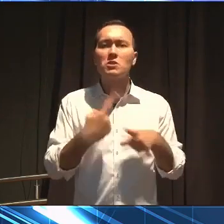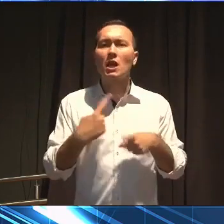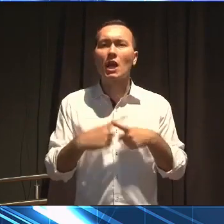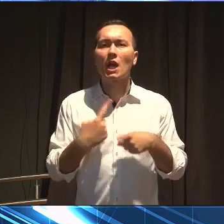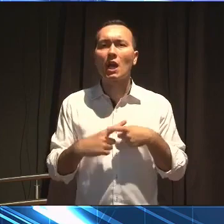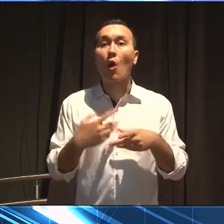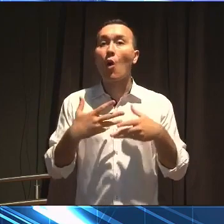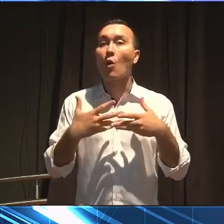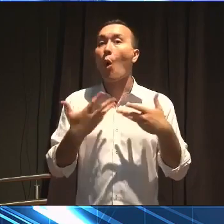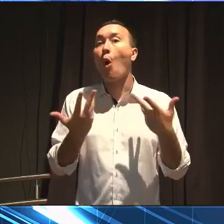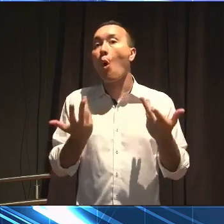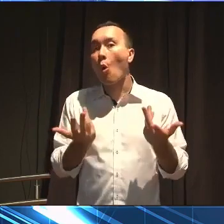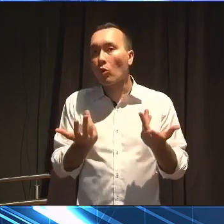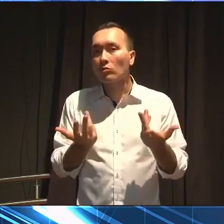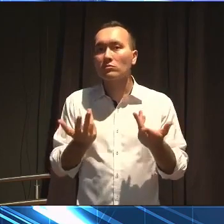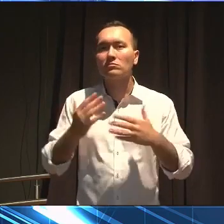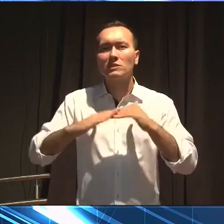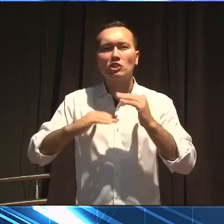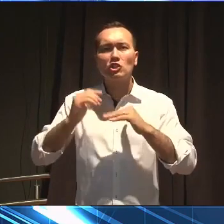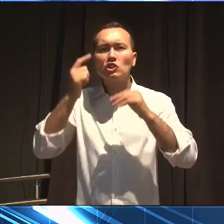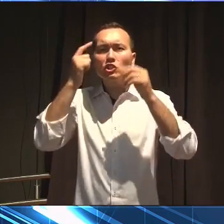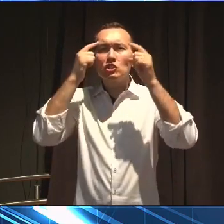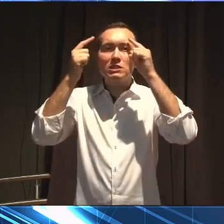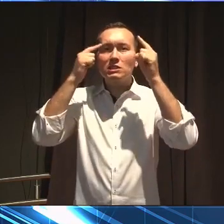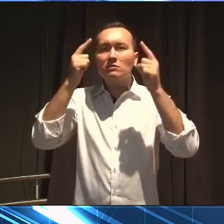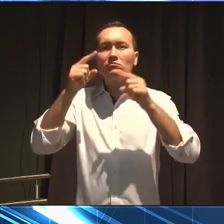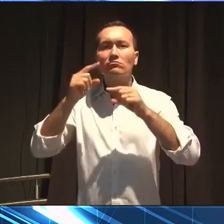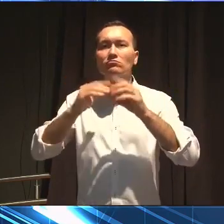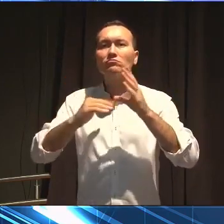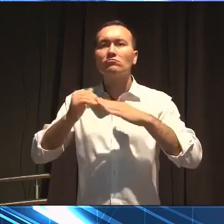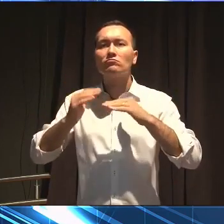diminuindo? Alguém tem uma sugestão?